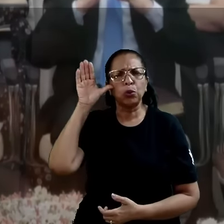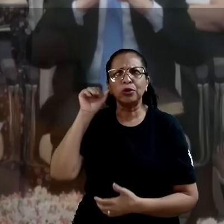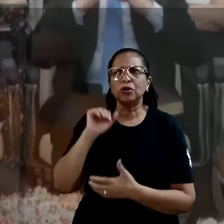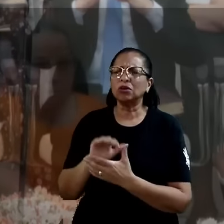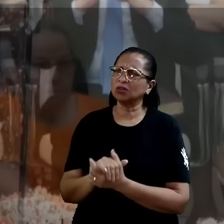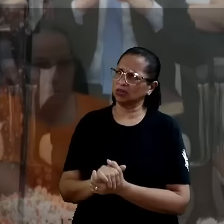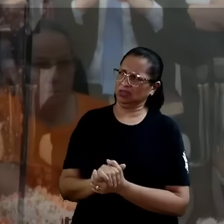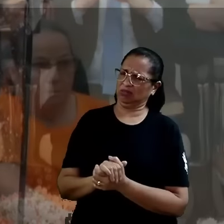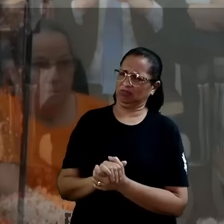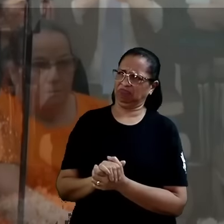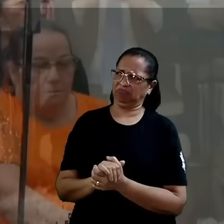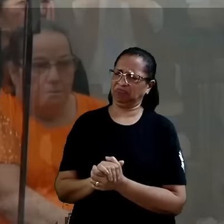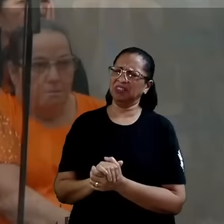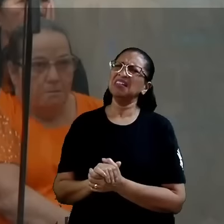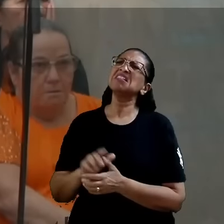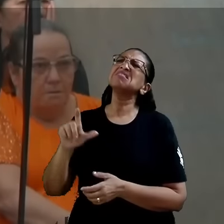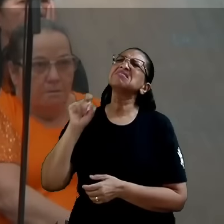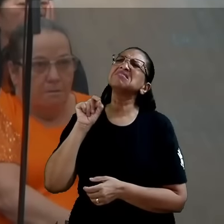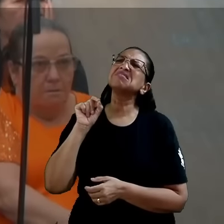existe autoridade